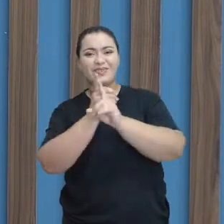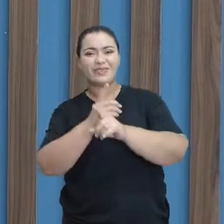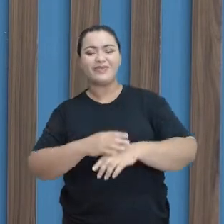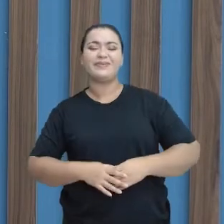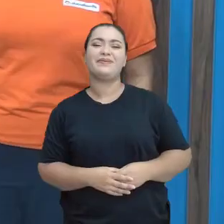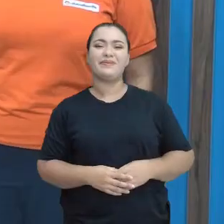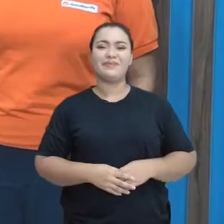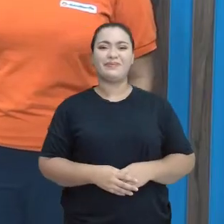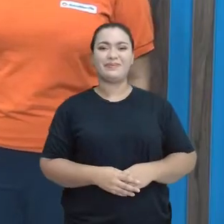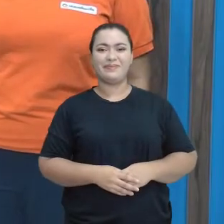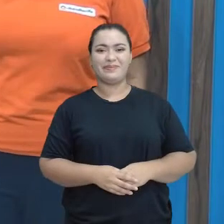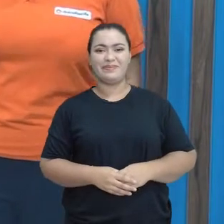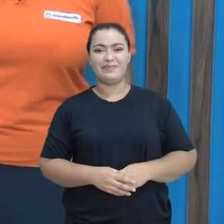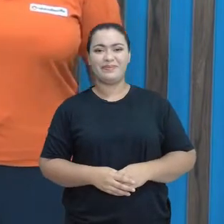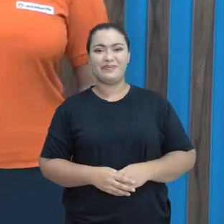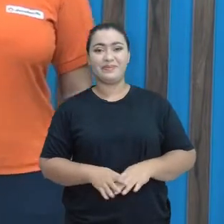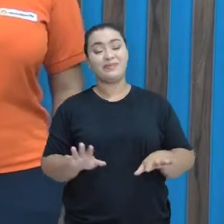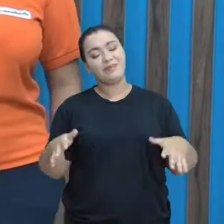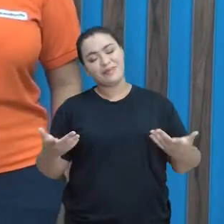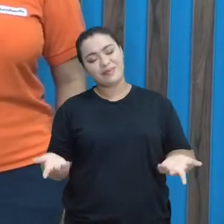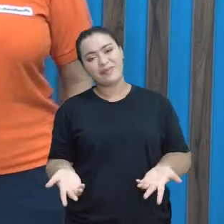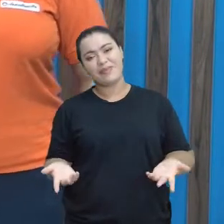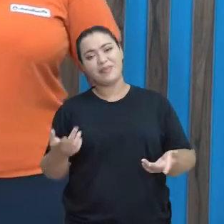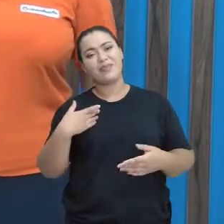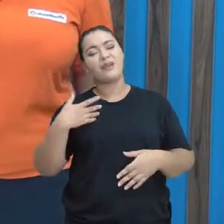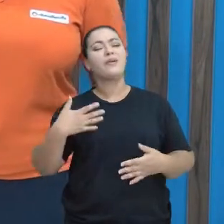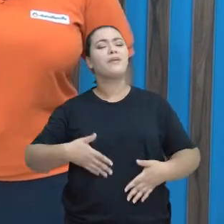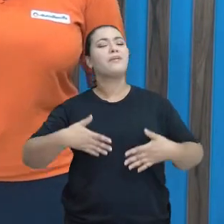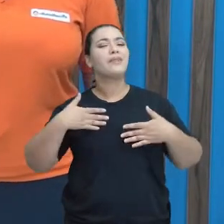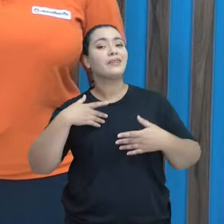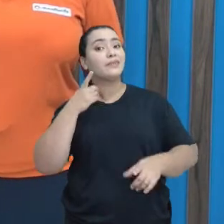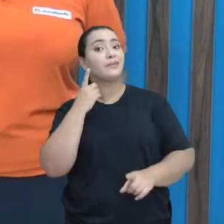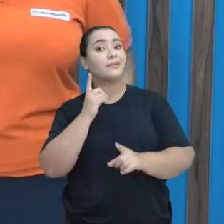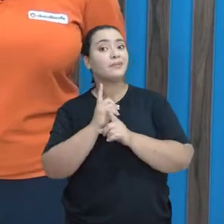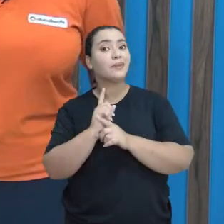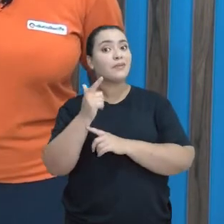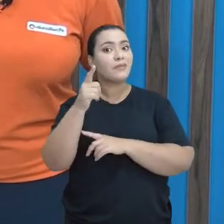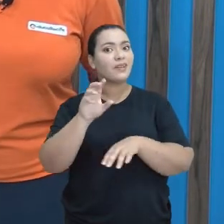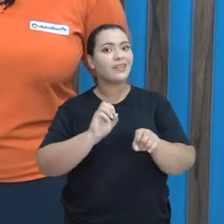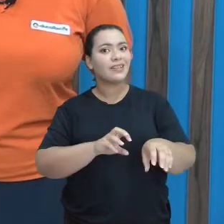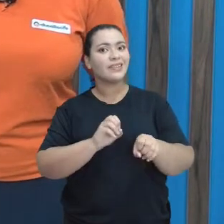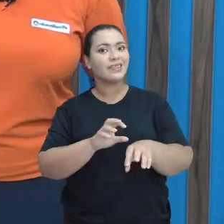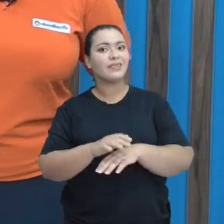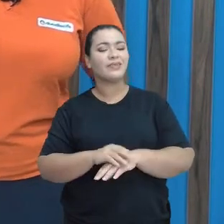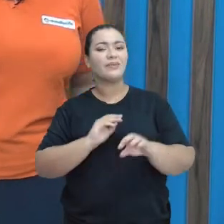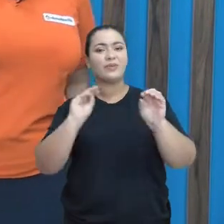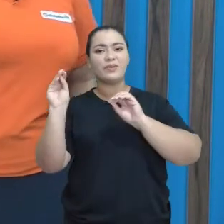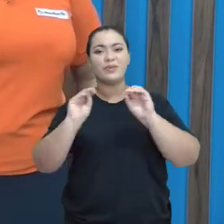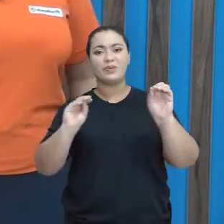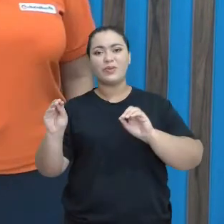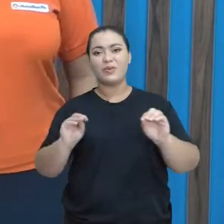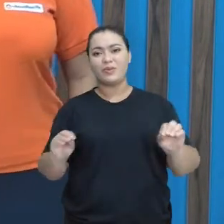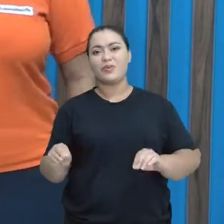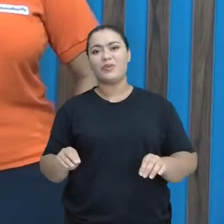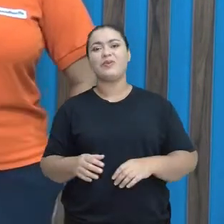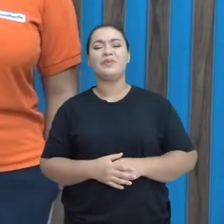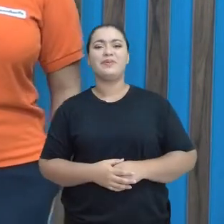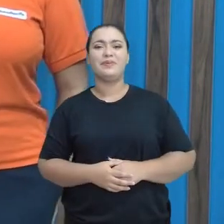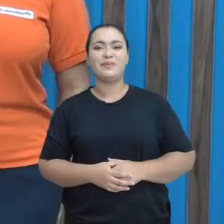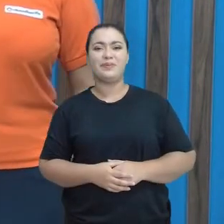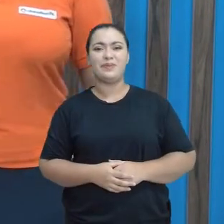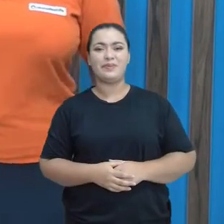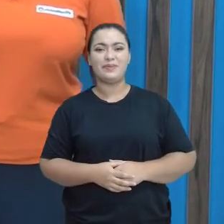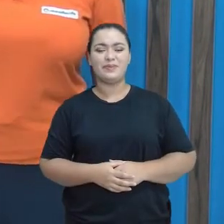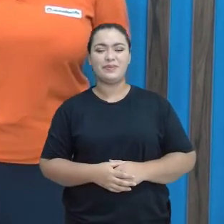pessoal. Então, como sempre, foi um prazer. Espero vê-los na próxima aula. Evelyn, um beijo para você, que eu sei que você está aqui no chat.